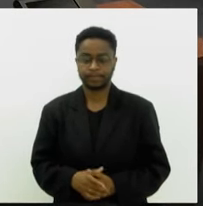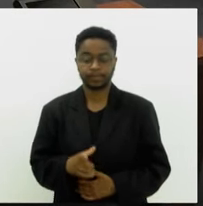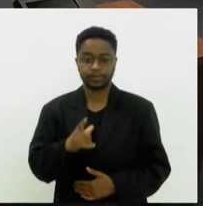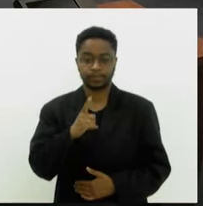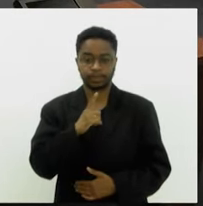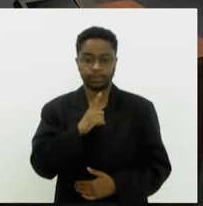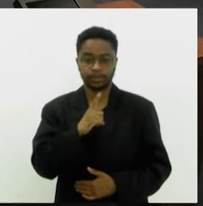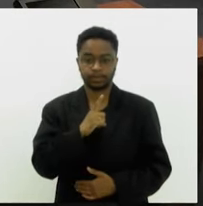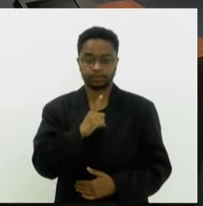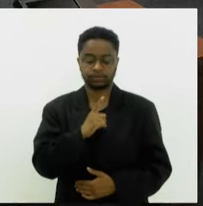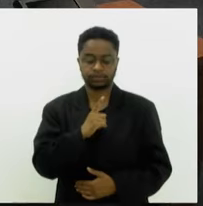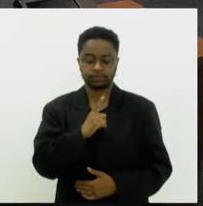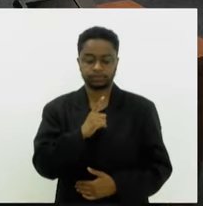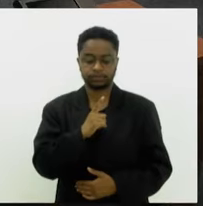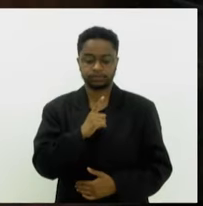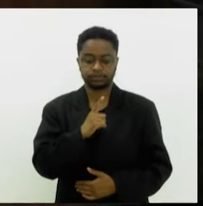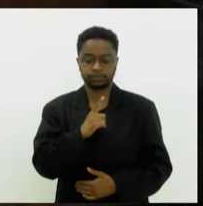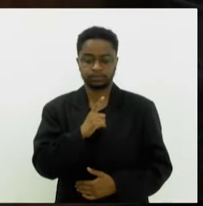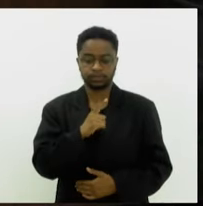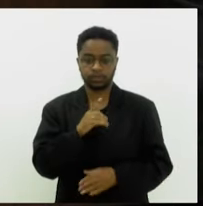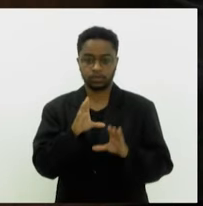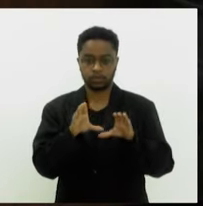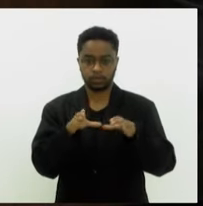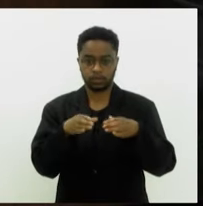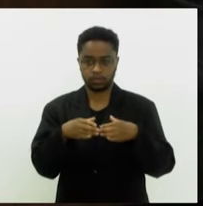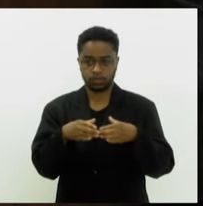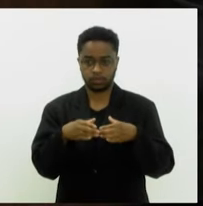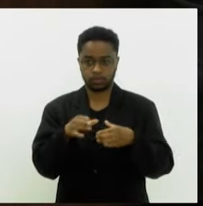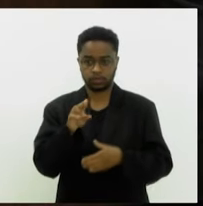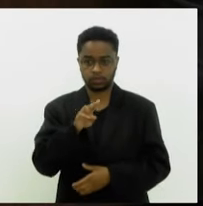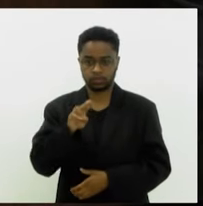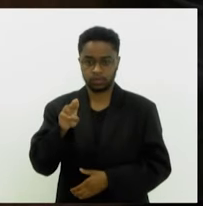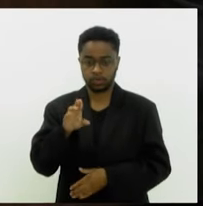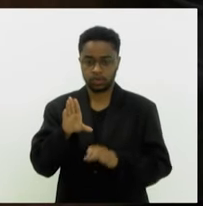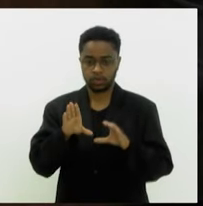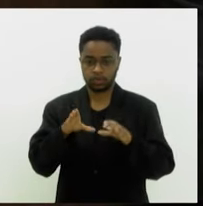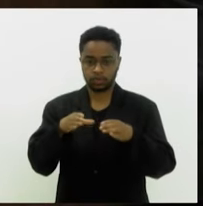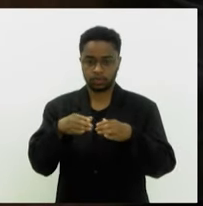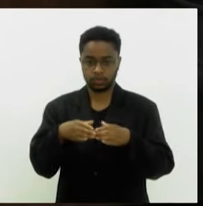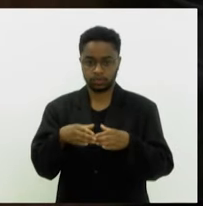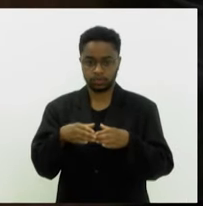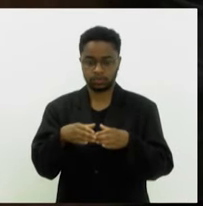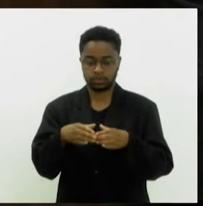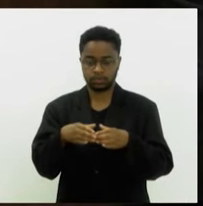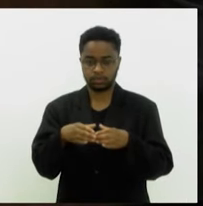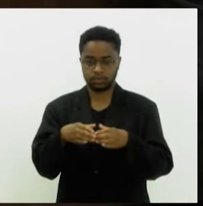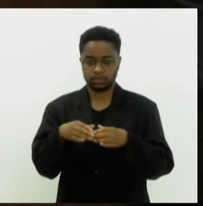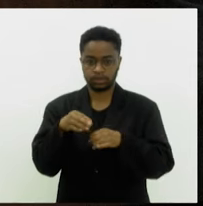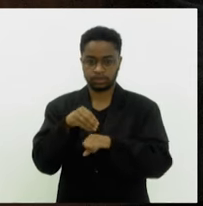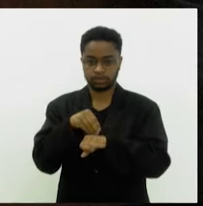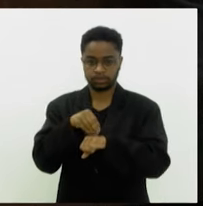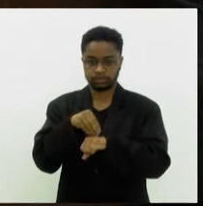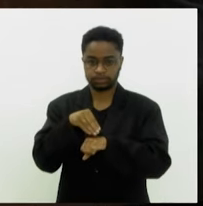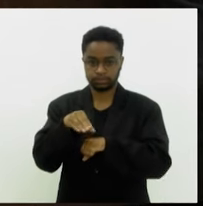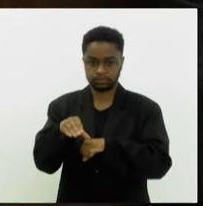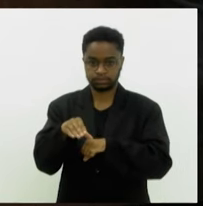existe uma comissão que chama Comissão de